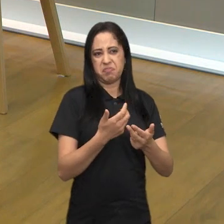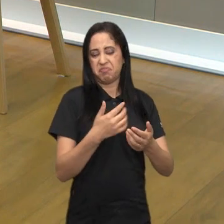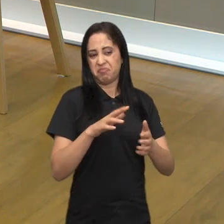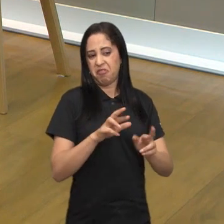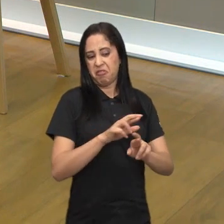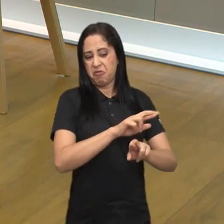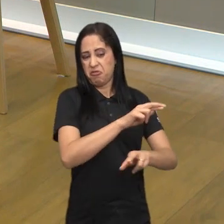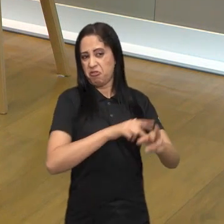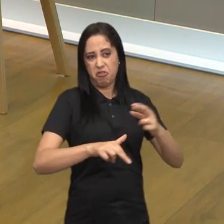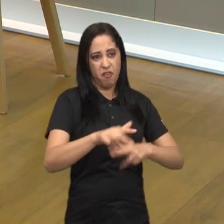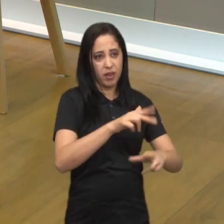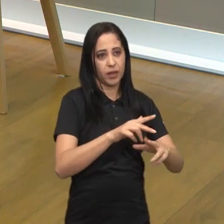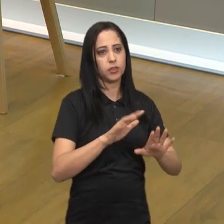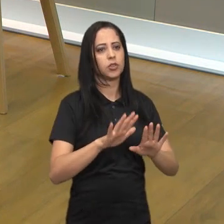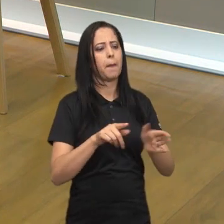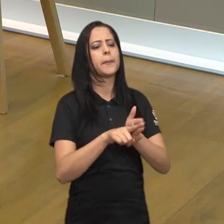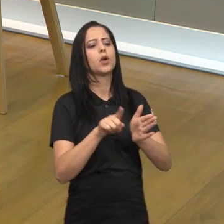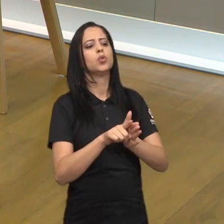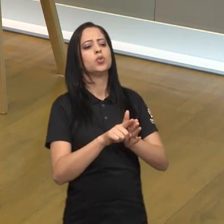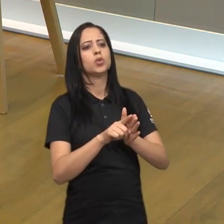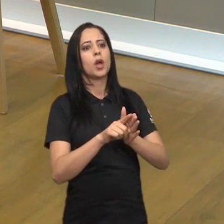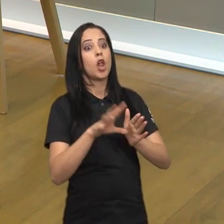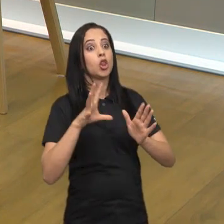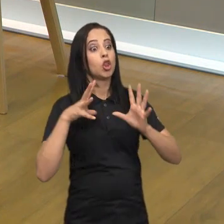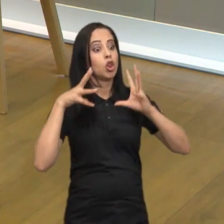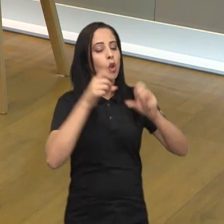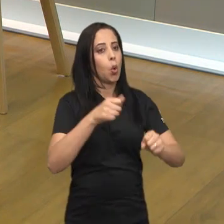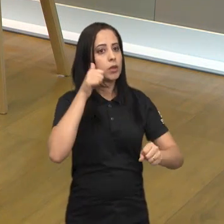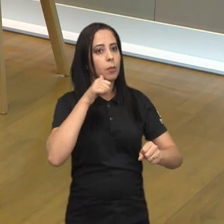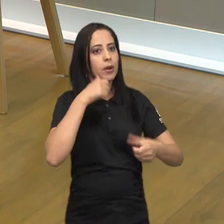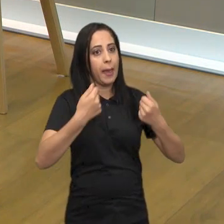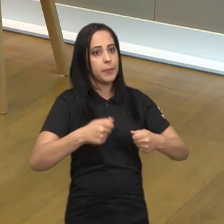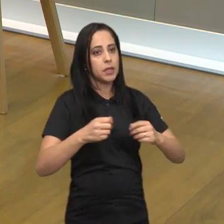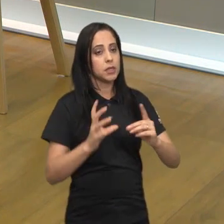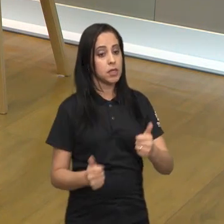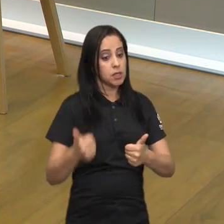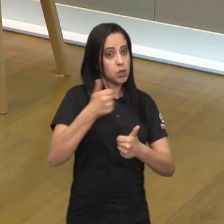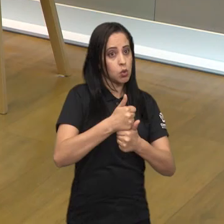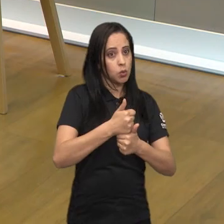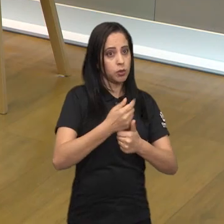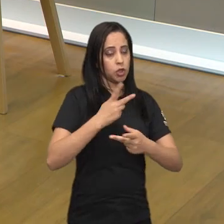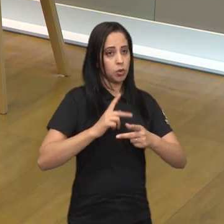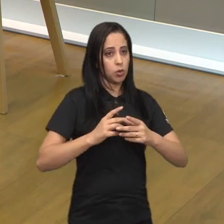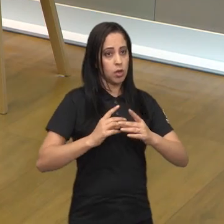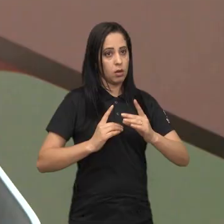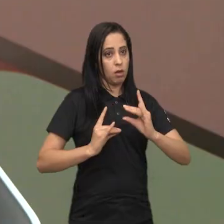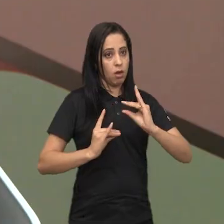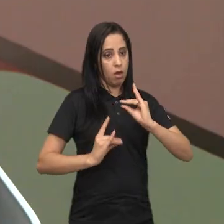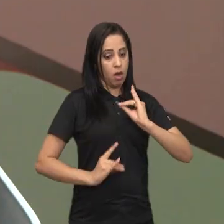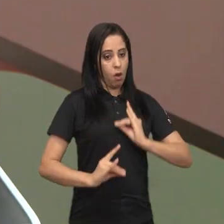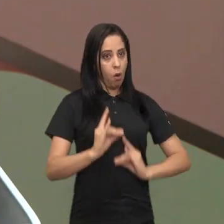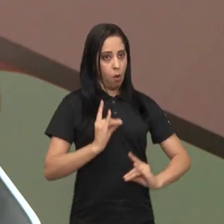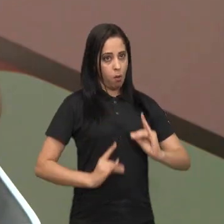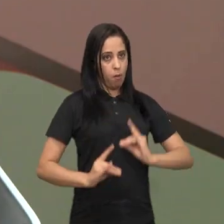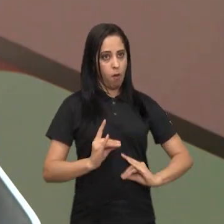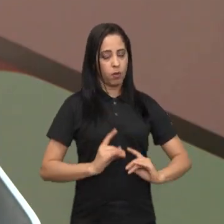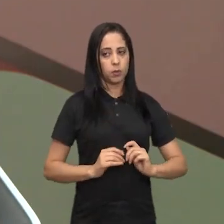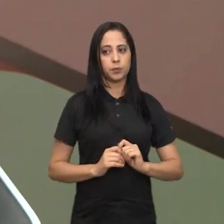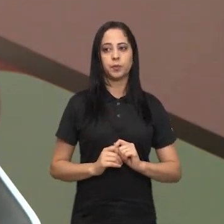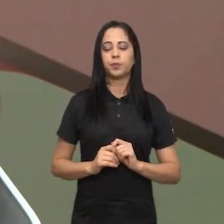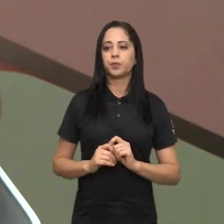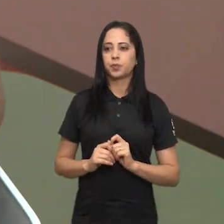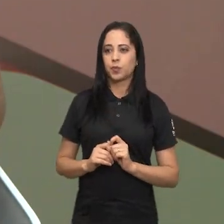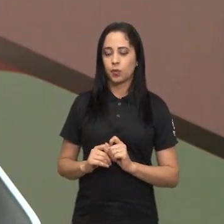mulheres, né? E toda mulher precisa fazer reposição hormonal? É uma regra? Hoje é comprovado